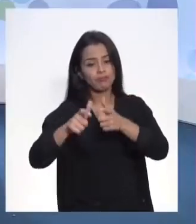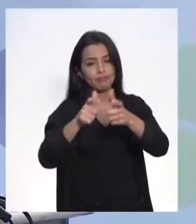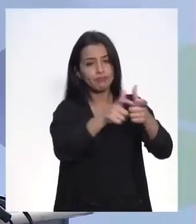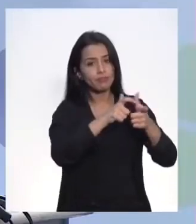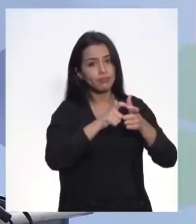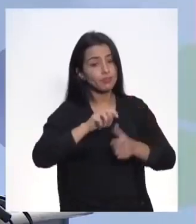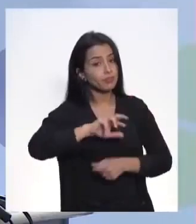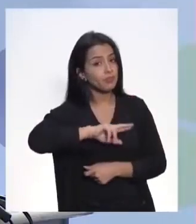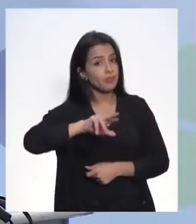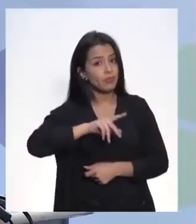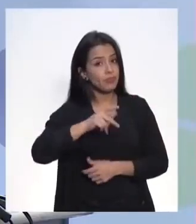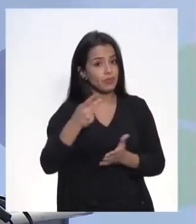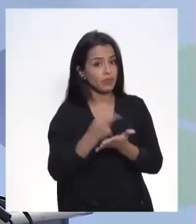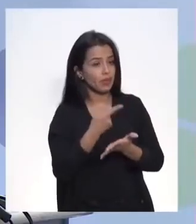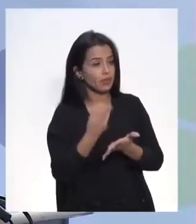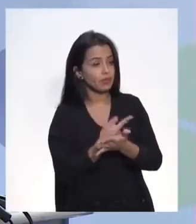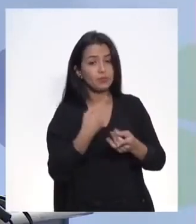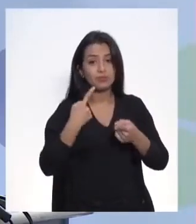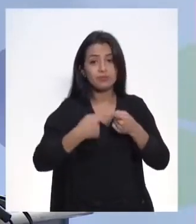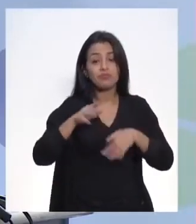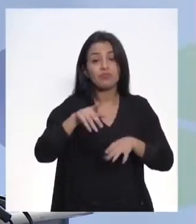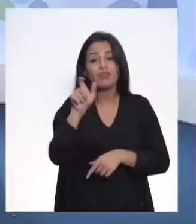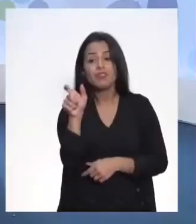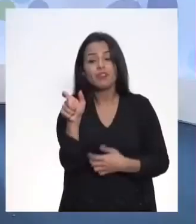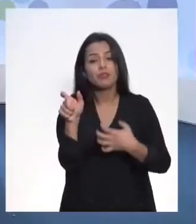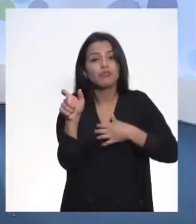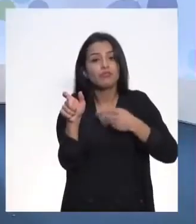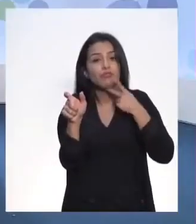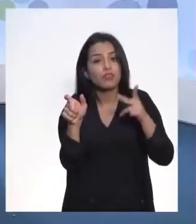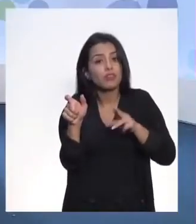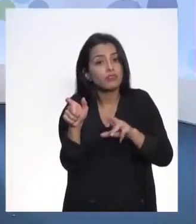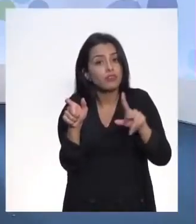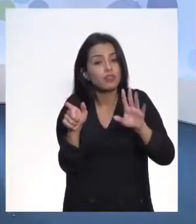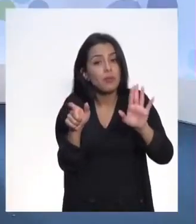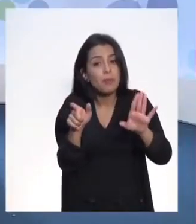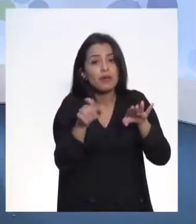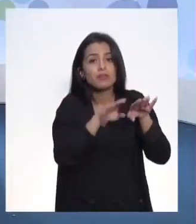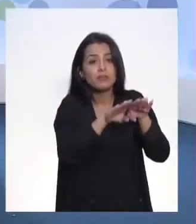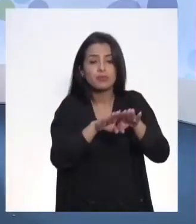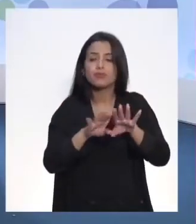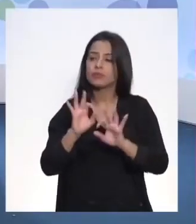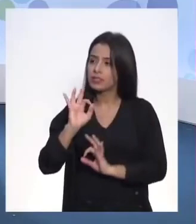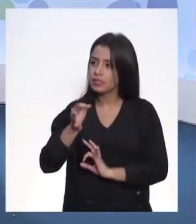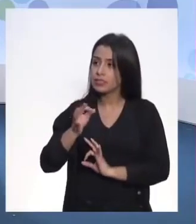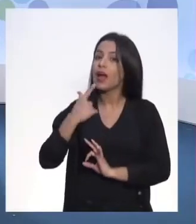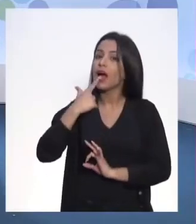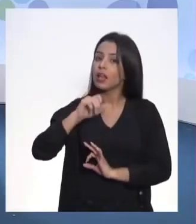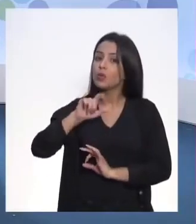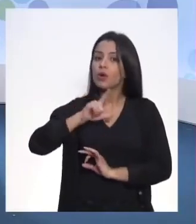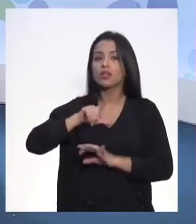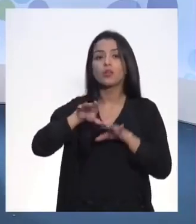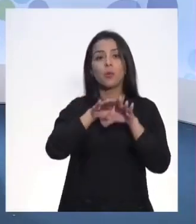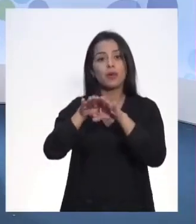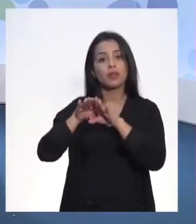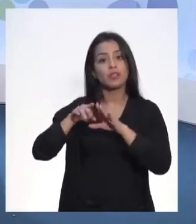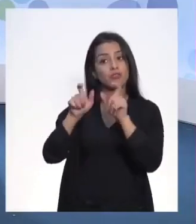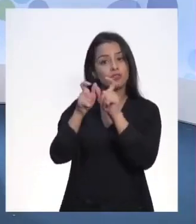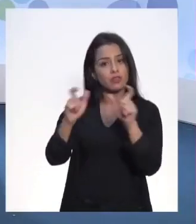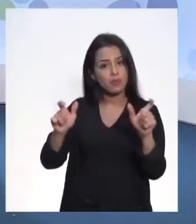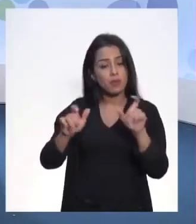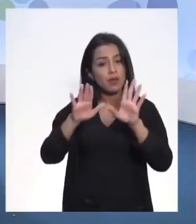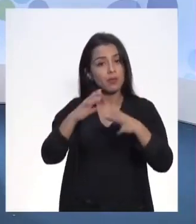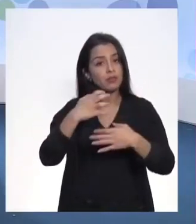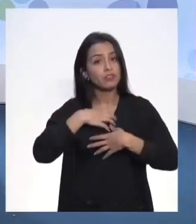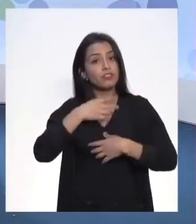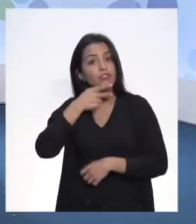difere, mas é um português Sim, padrão. a língua ela tem um padrão, né, seguindo a gramática, mas o jeito de